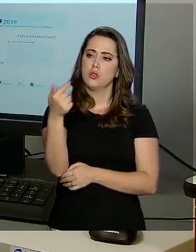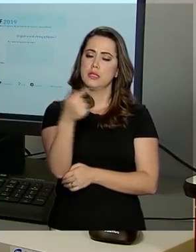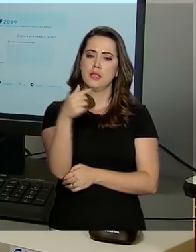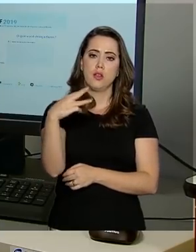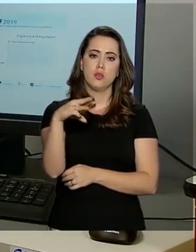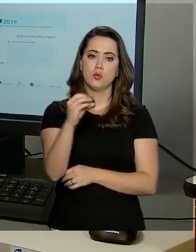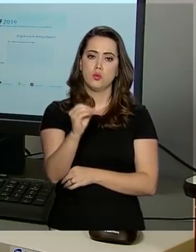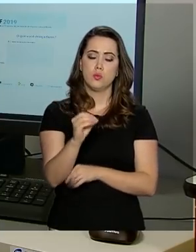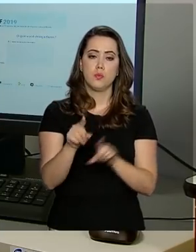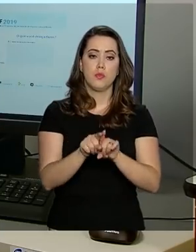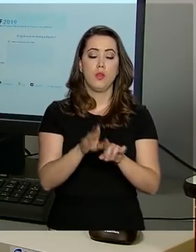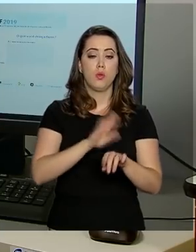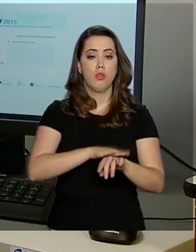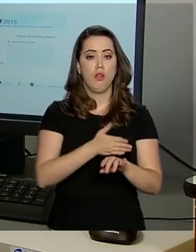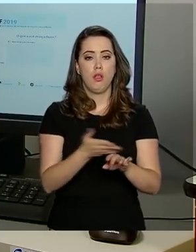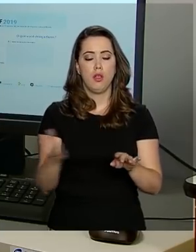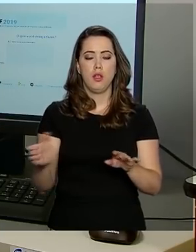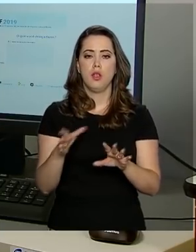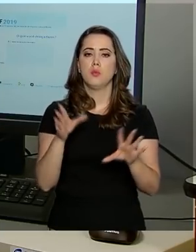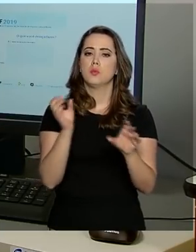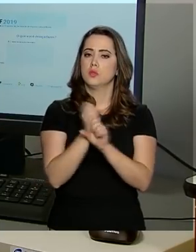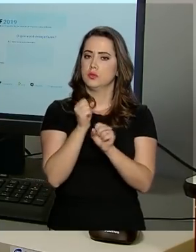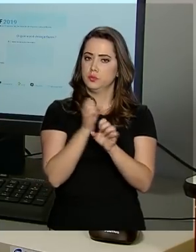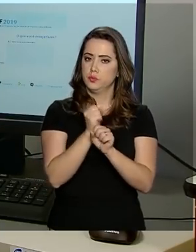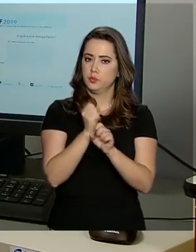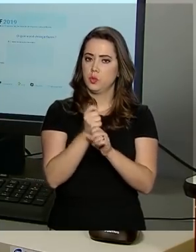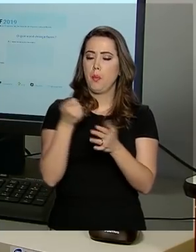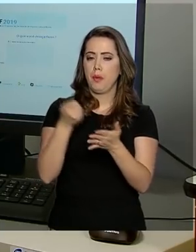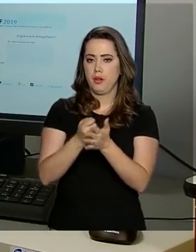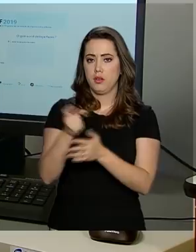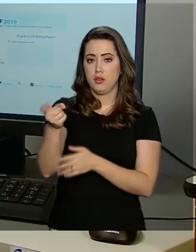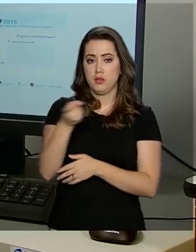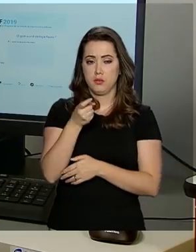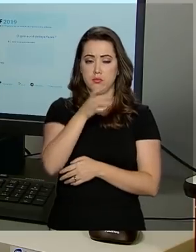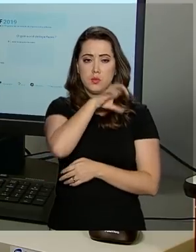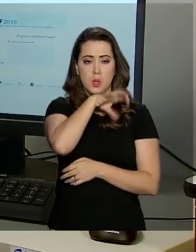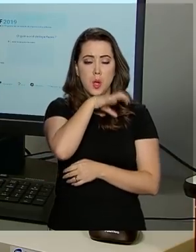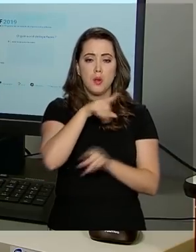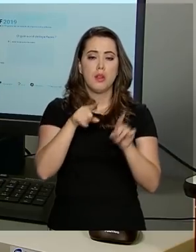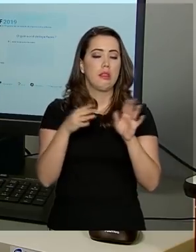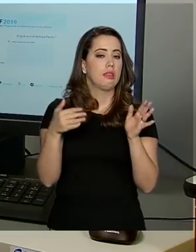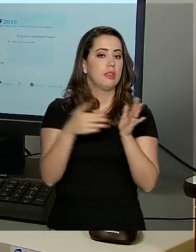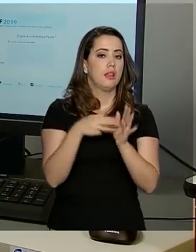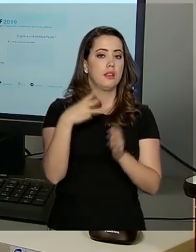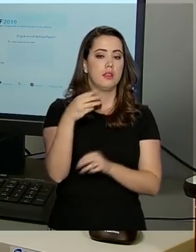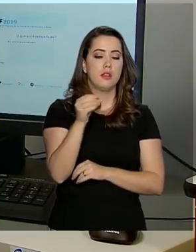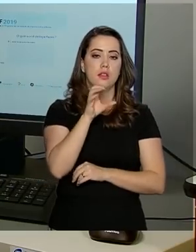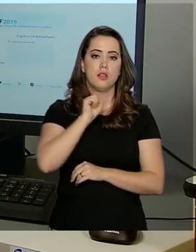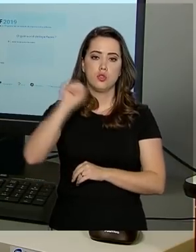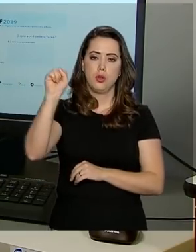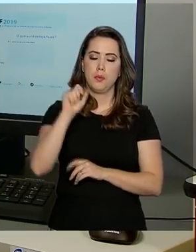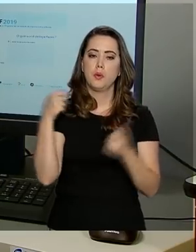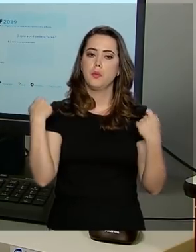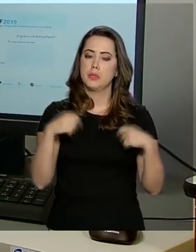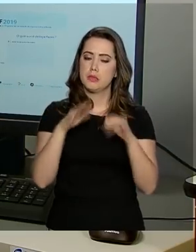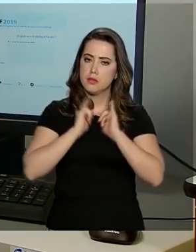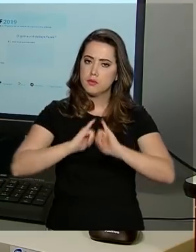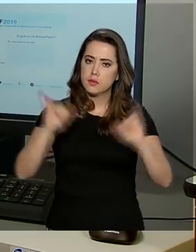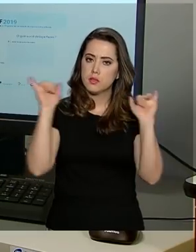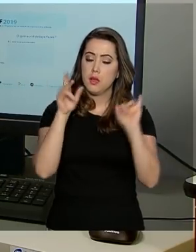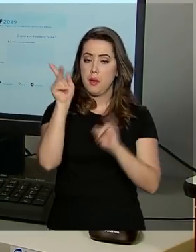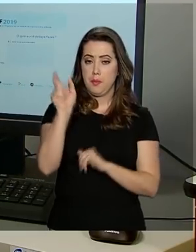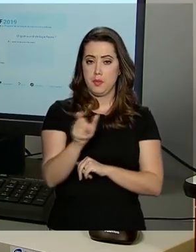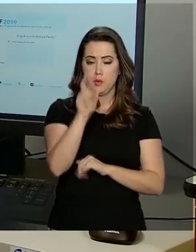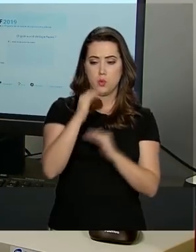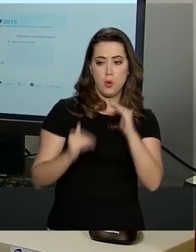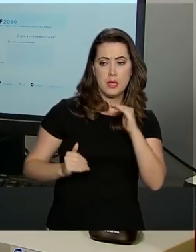de março. O prazo para acertar as contas com o Leão se estende até o dia 30 de abril. Está obrigado a declarar quem